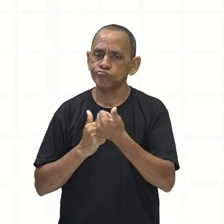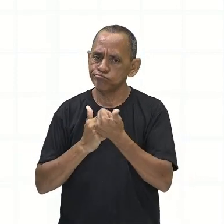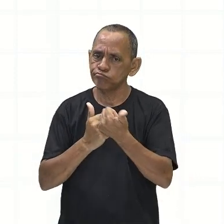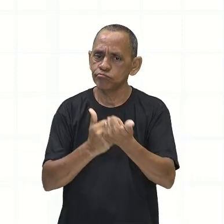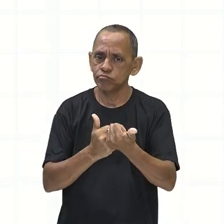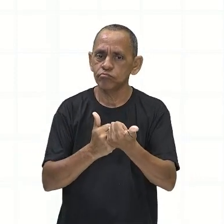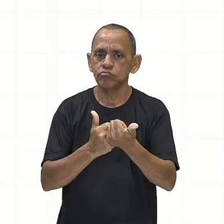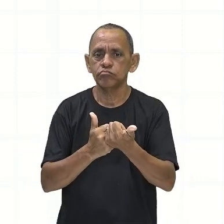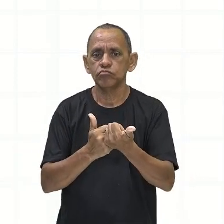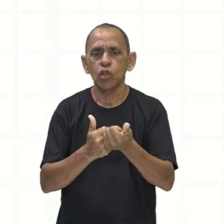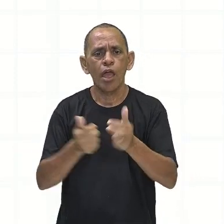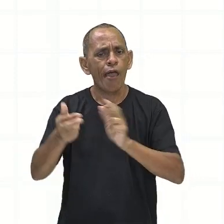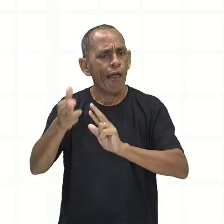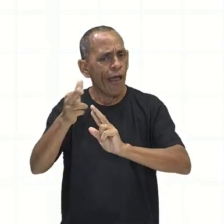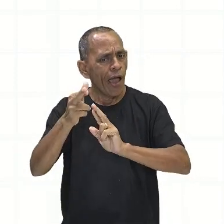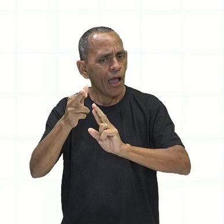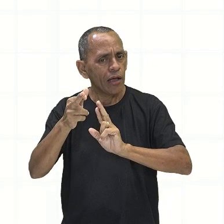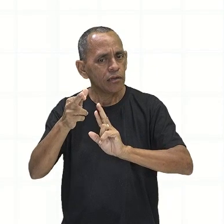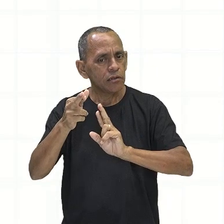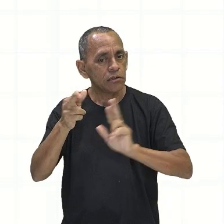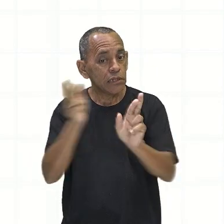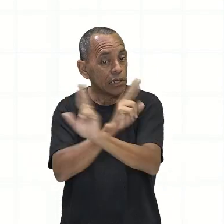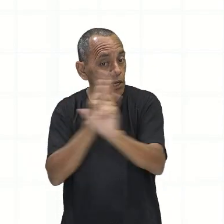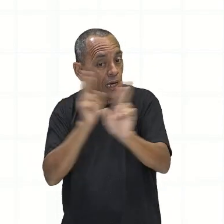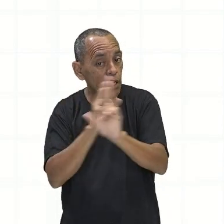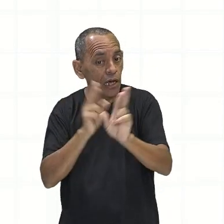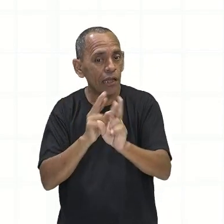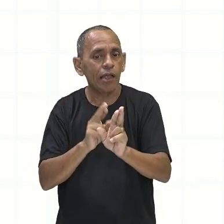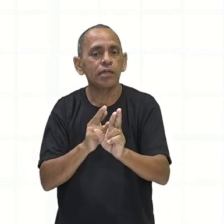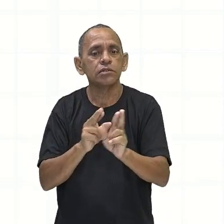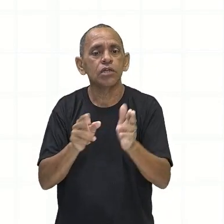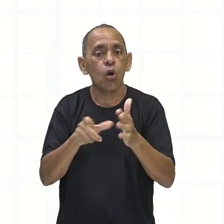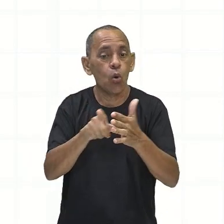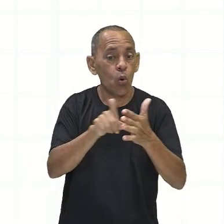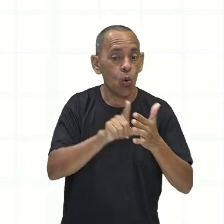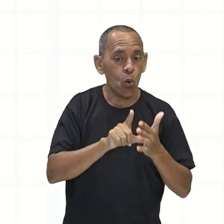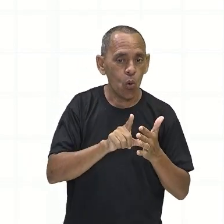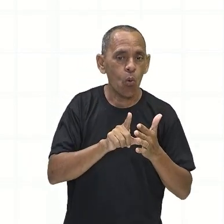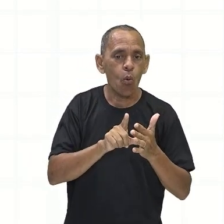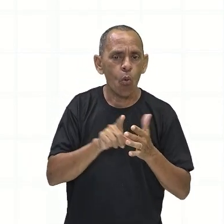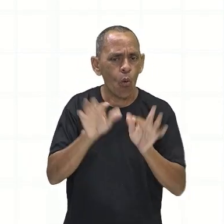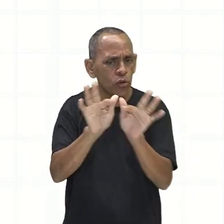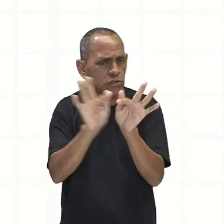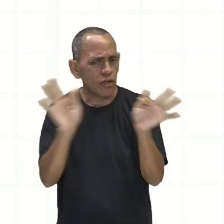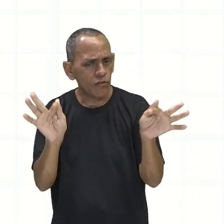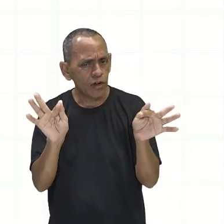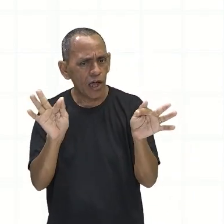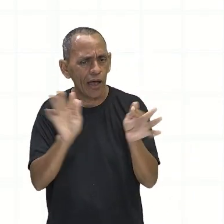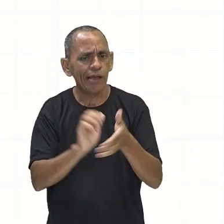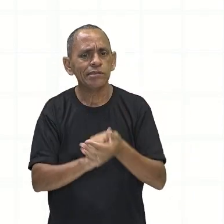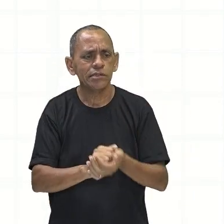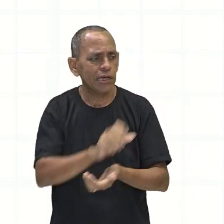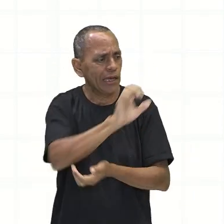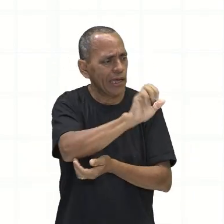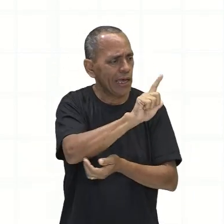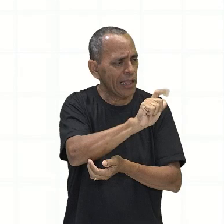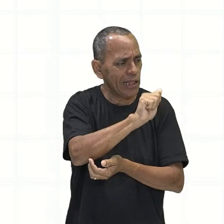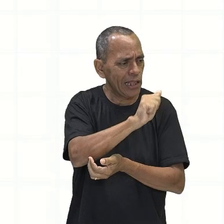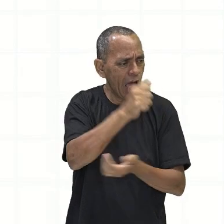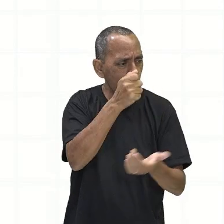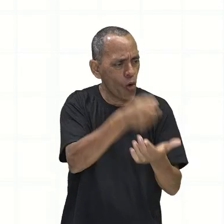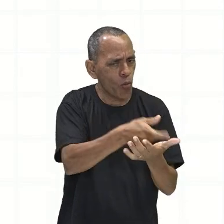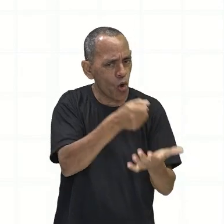frase seria comum numa linguagem informal. Ela comprou ela. Cabe. na conversa com amigos e tudo